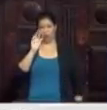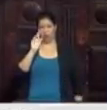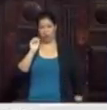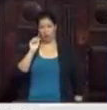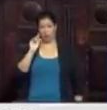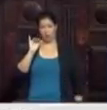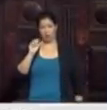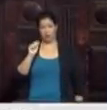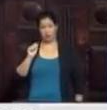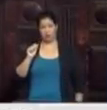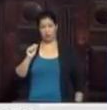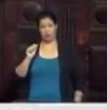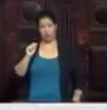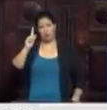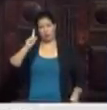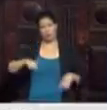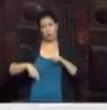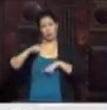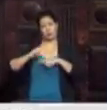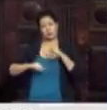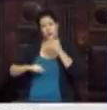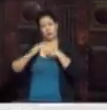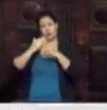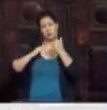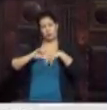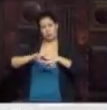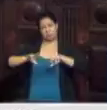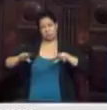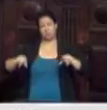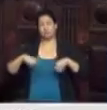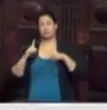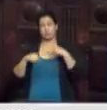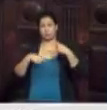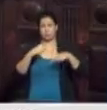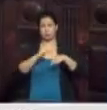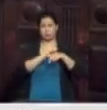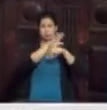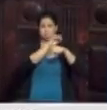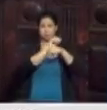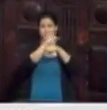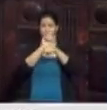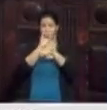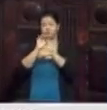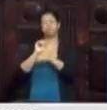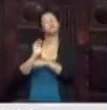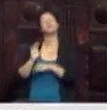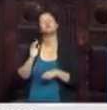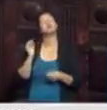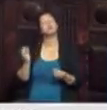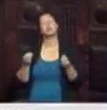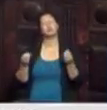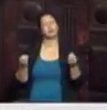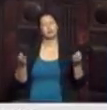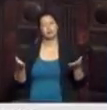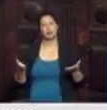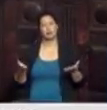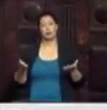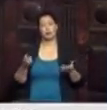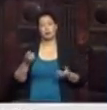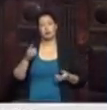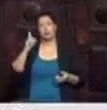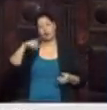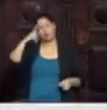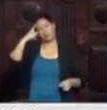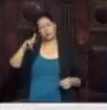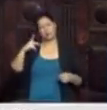incorporava a produção de alimentos vedada à importação, à exportação. Para quê? Para enfrentar